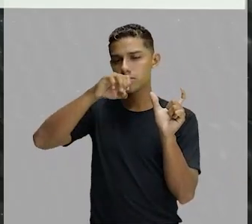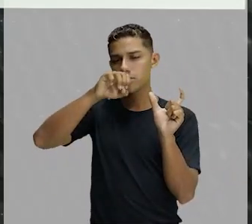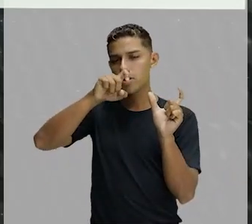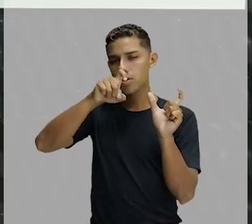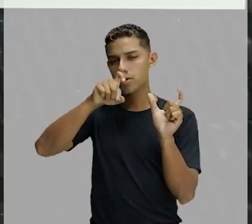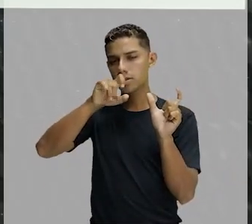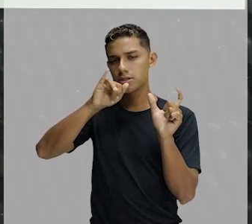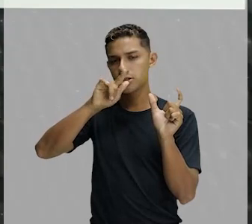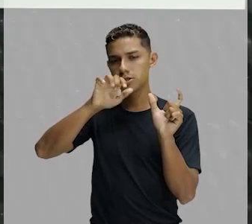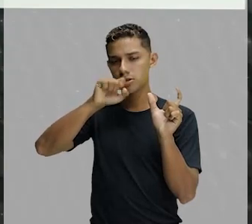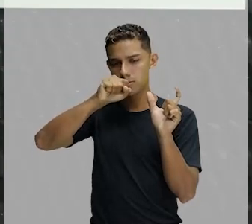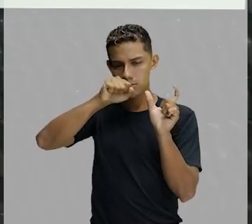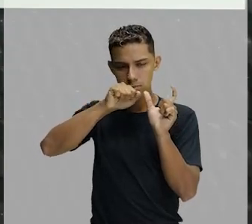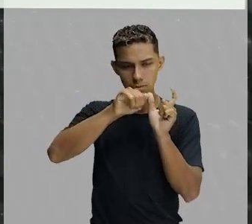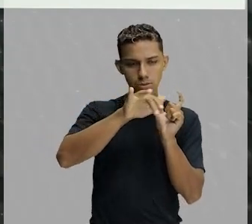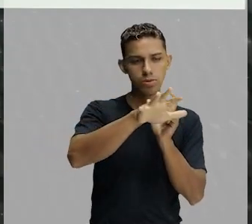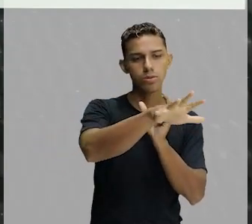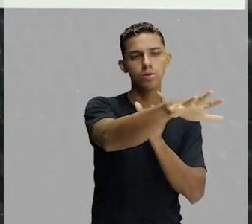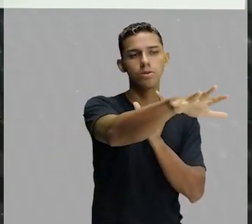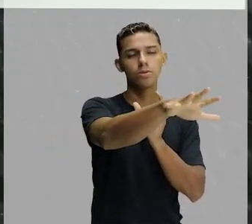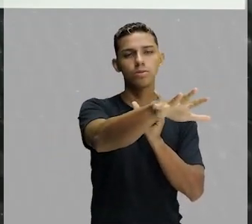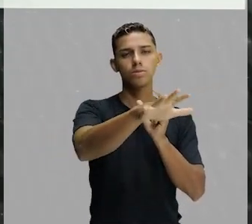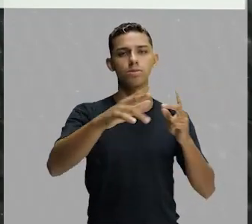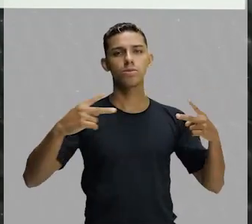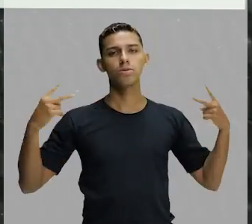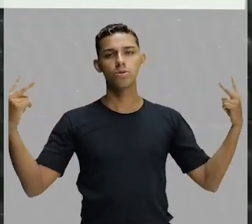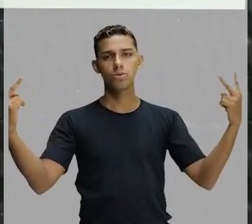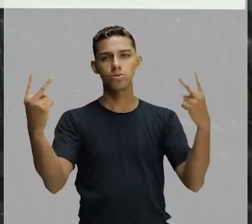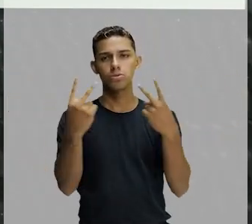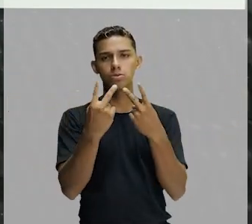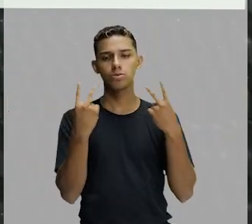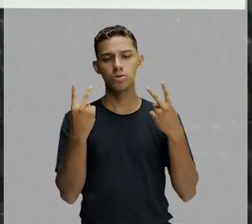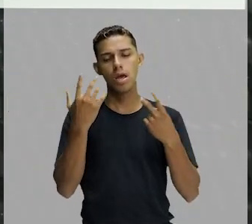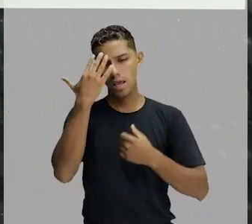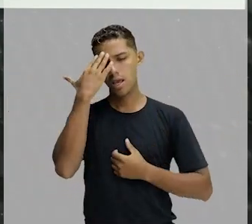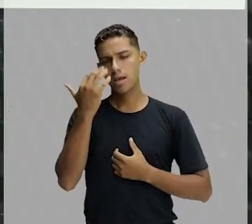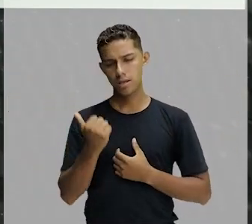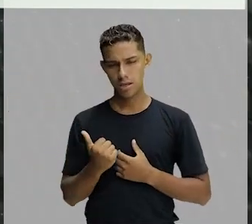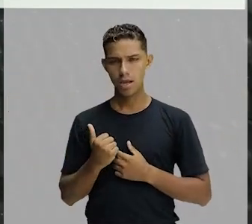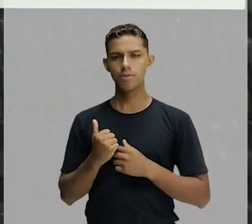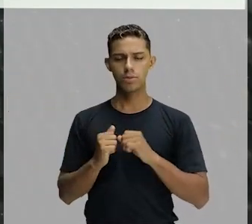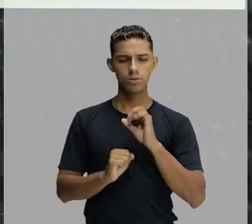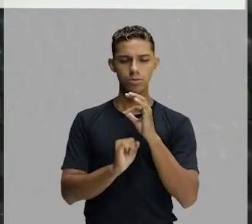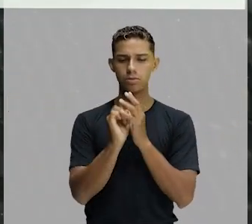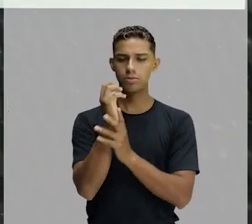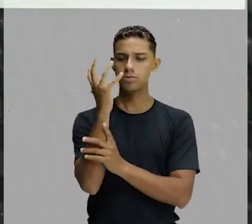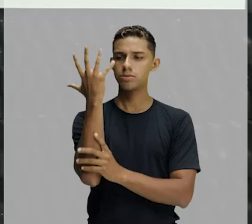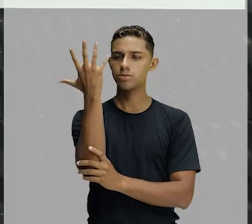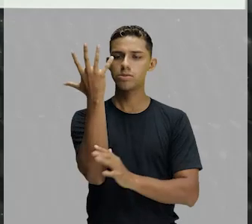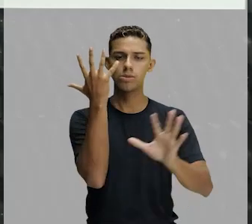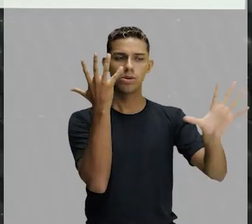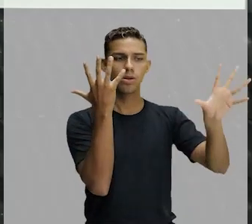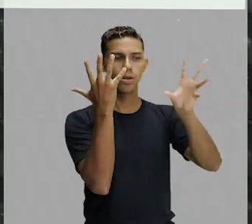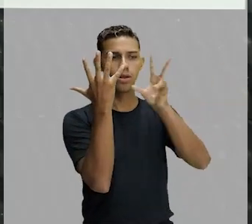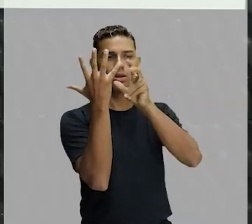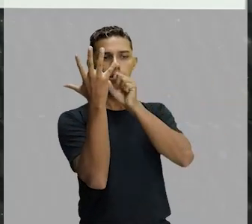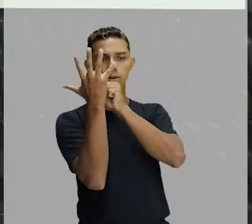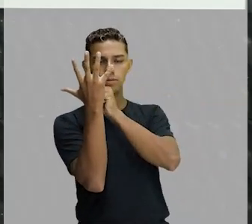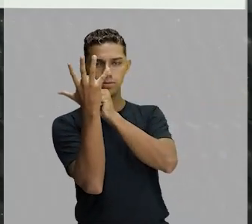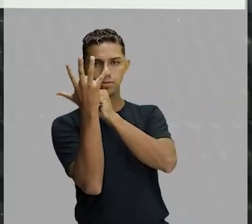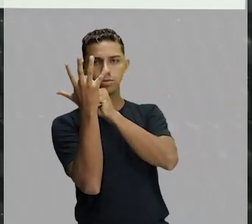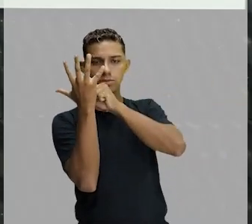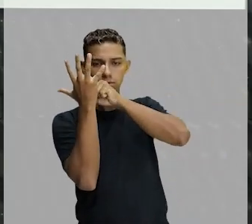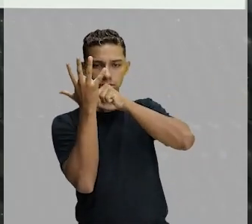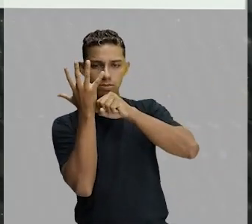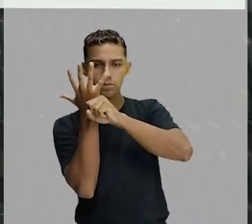atmosfera. Então, nós sabemos que a planta ela está ali constantemente liberando para a atmosfera